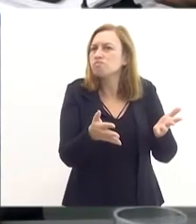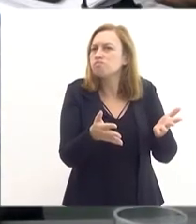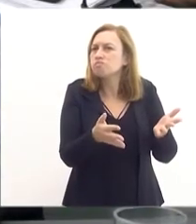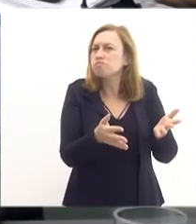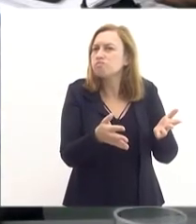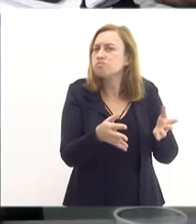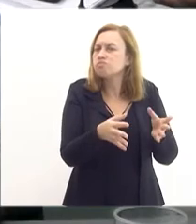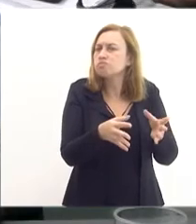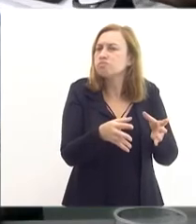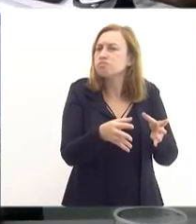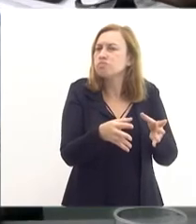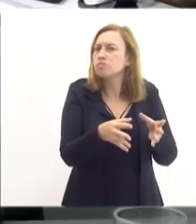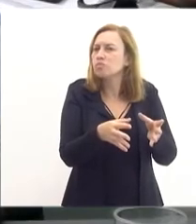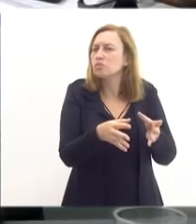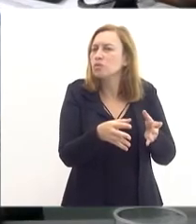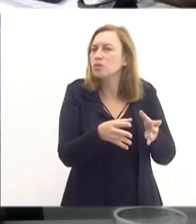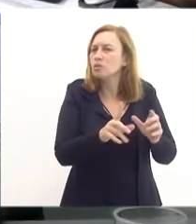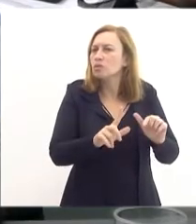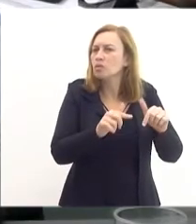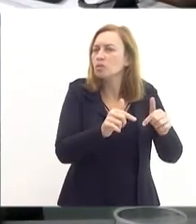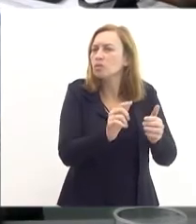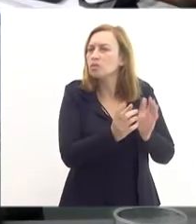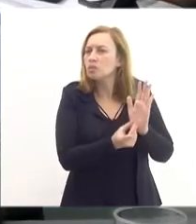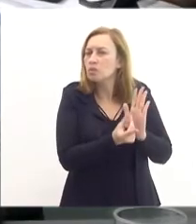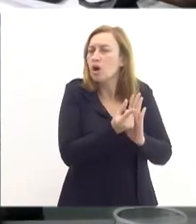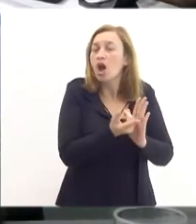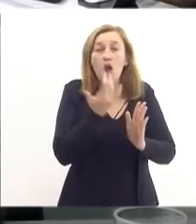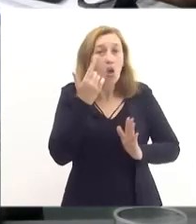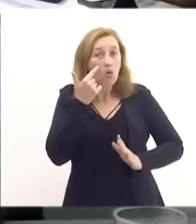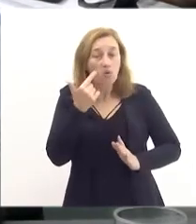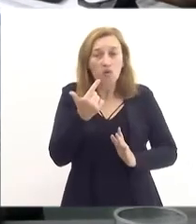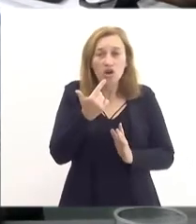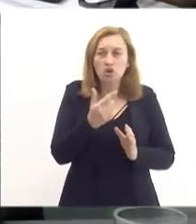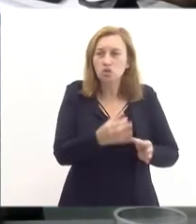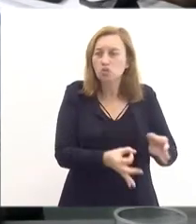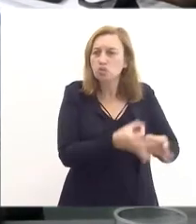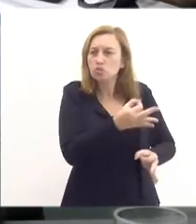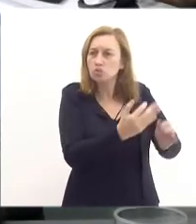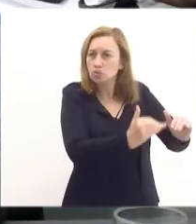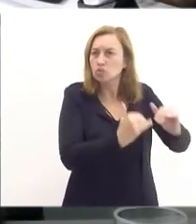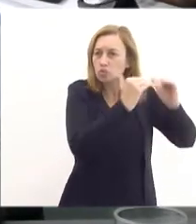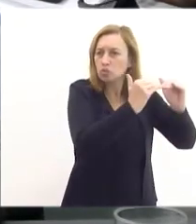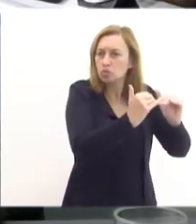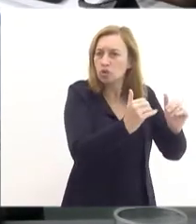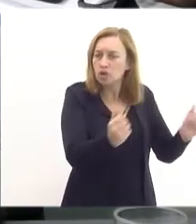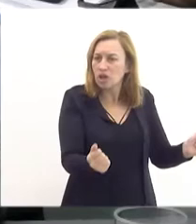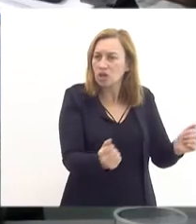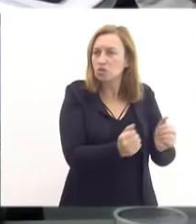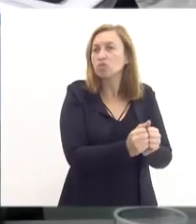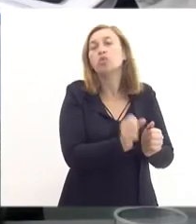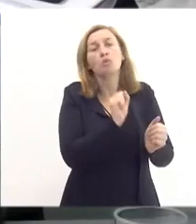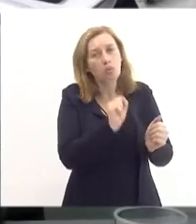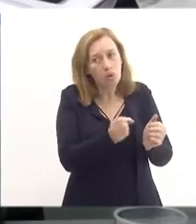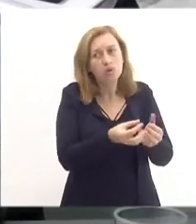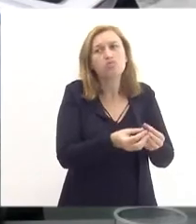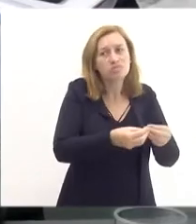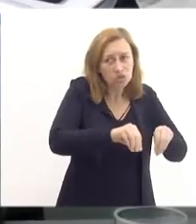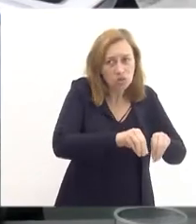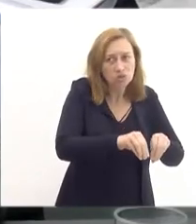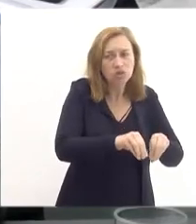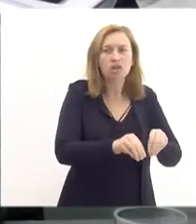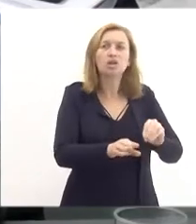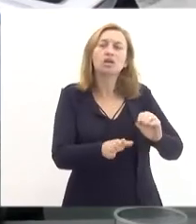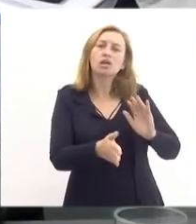das aplicações financeiras, né? Então, eu vejo que a participação do tribunal aí pode comprometer a sua